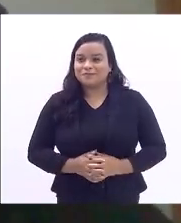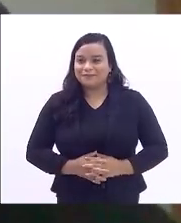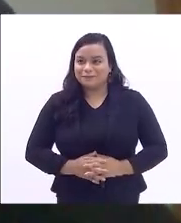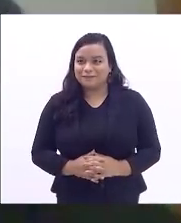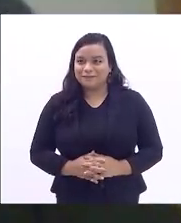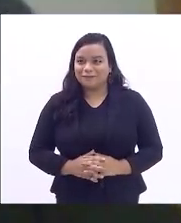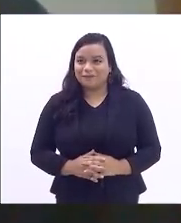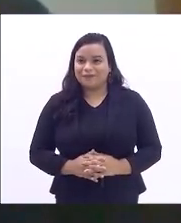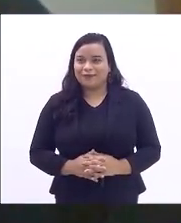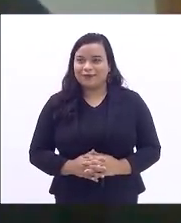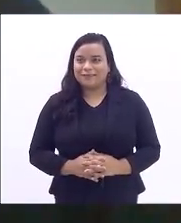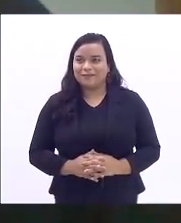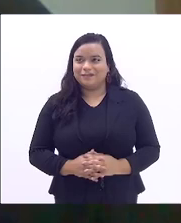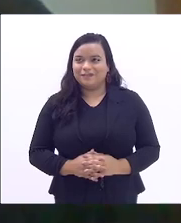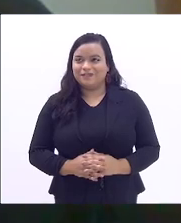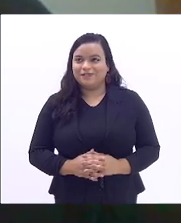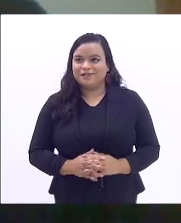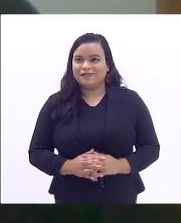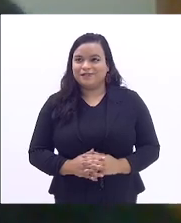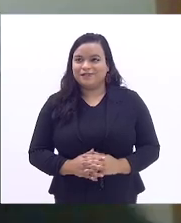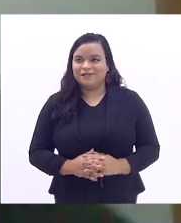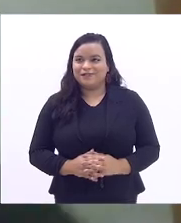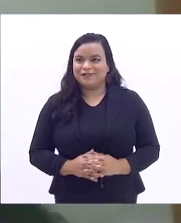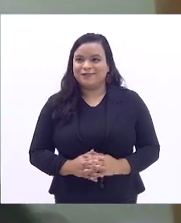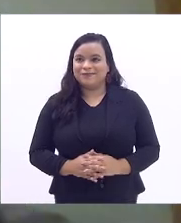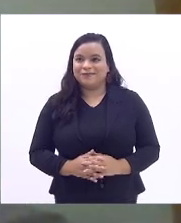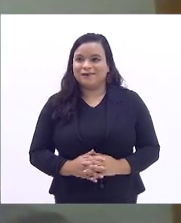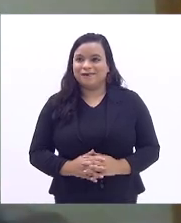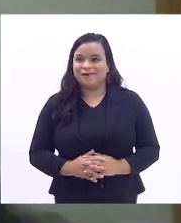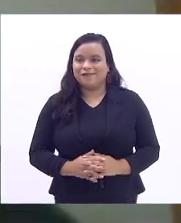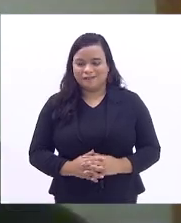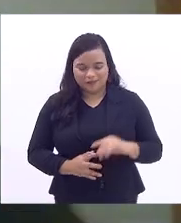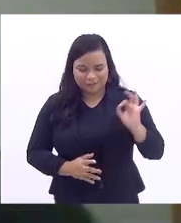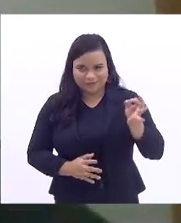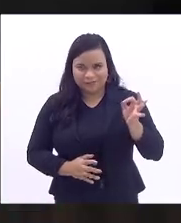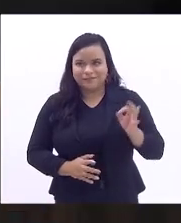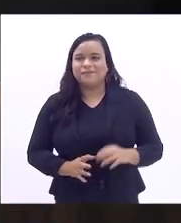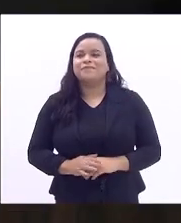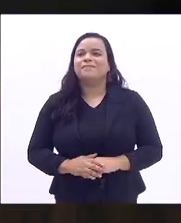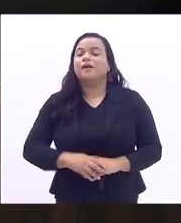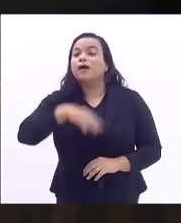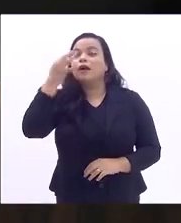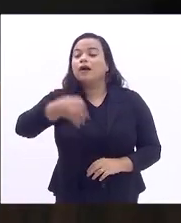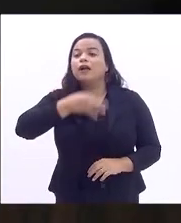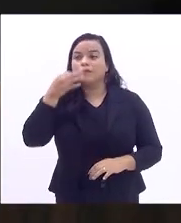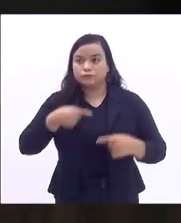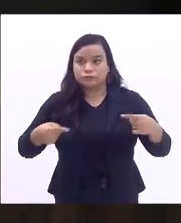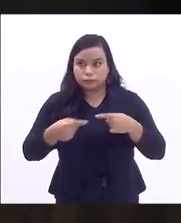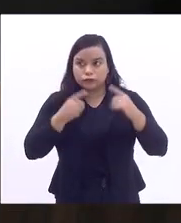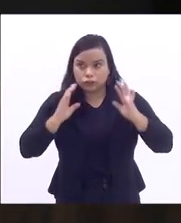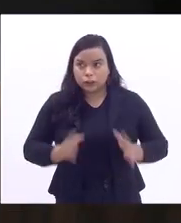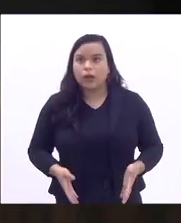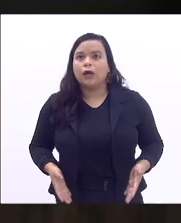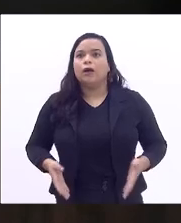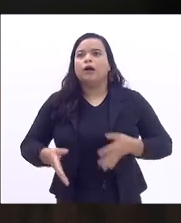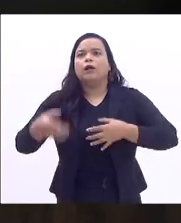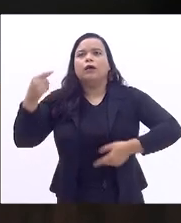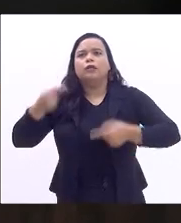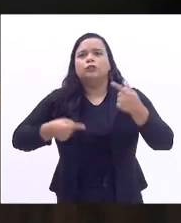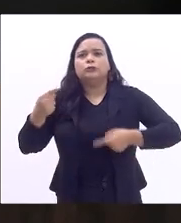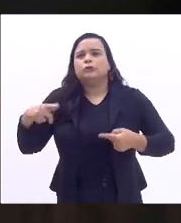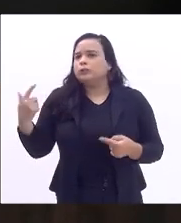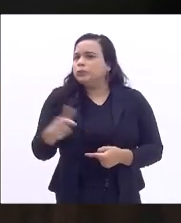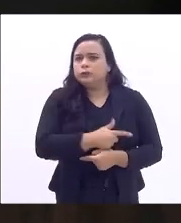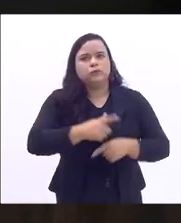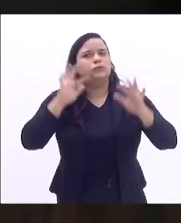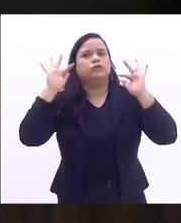e os para ser permitido discutir É isso aí pareceres emitidos em discussão tá vendo